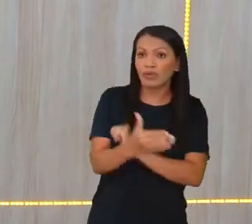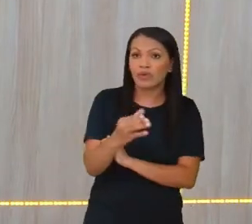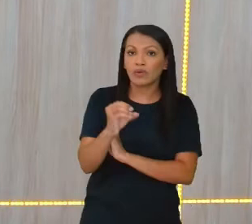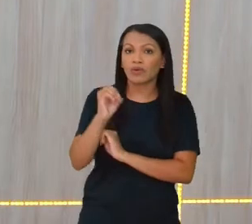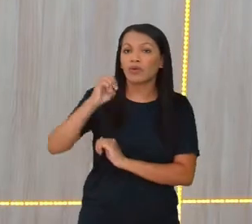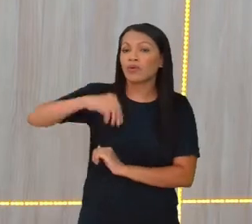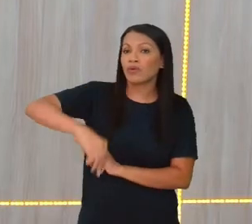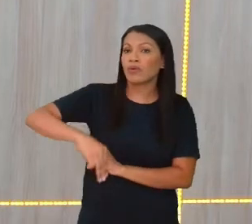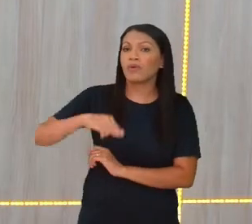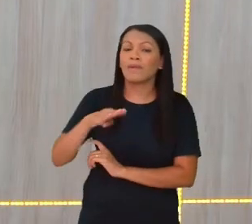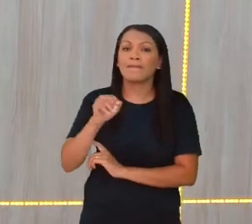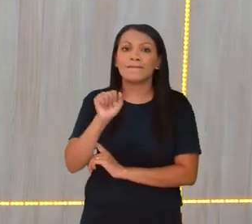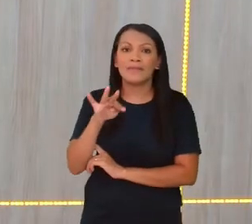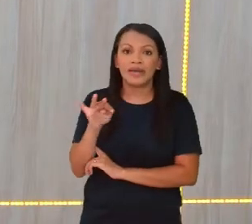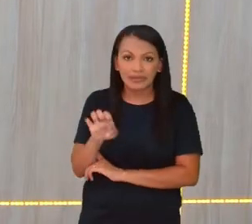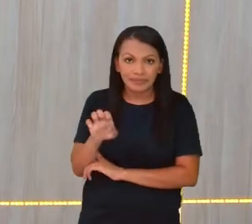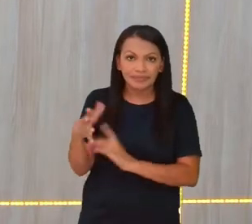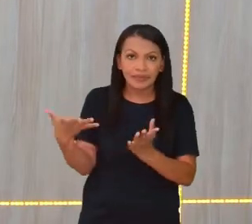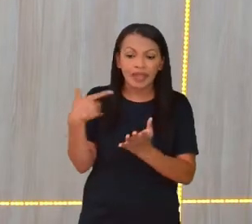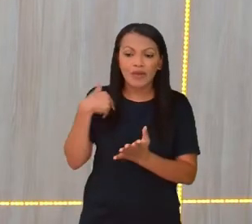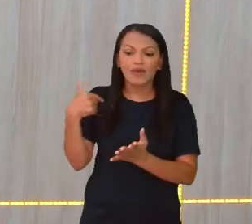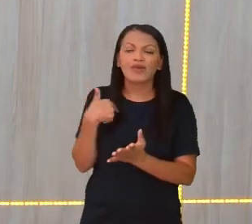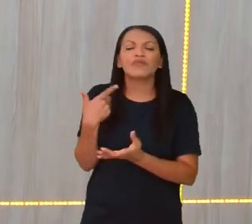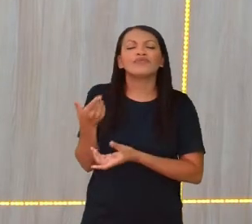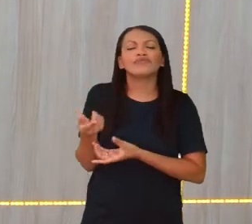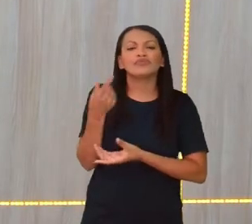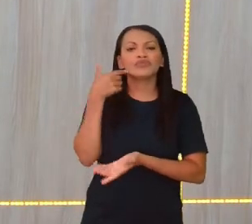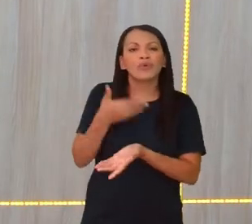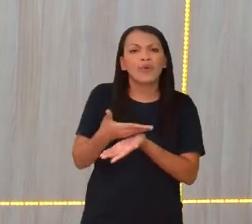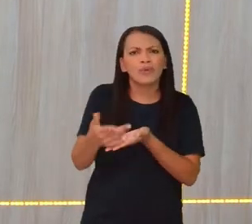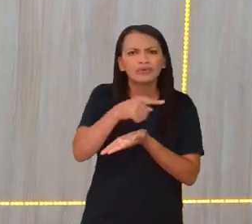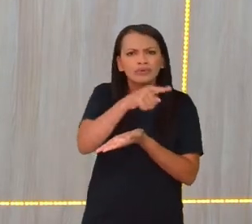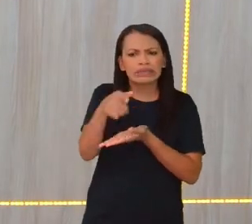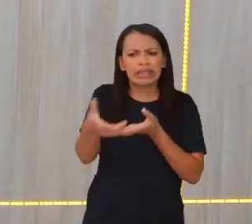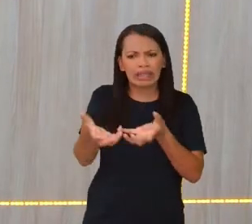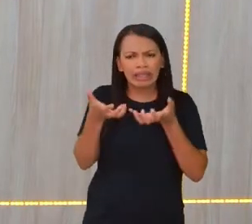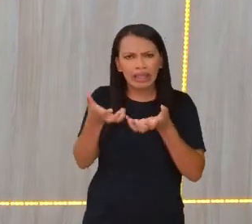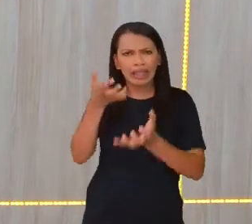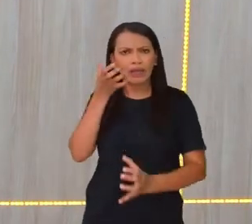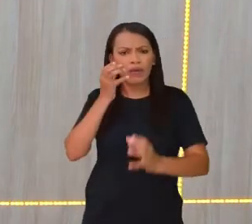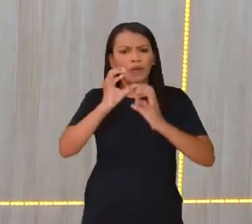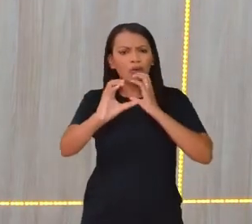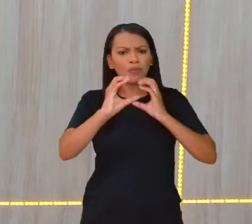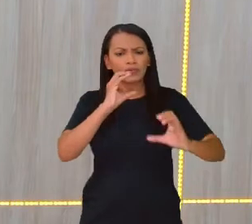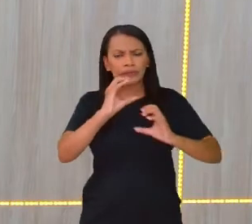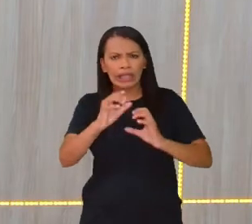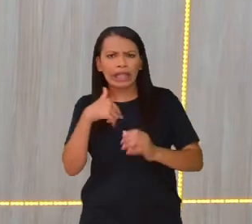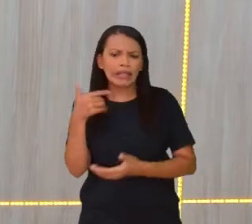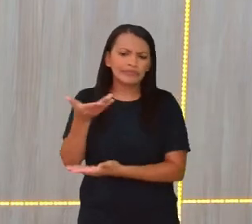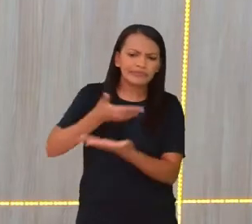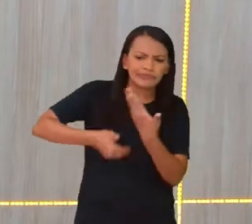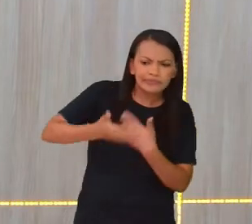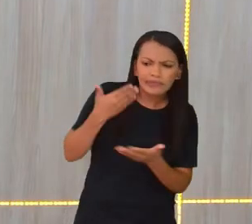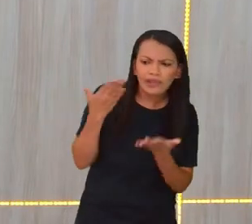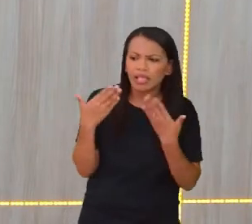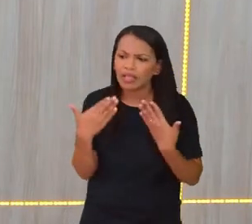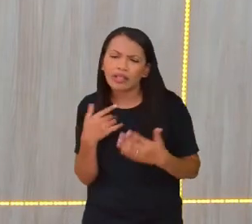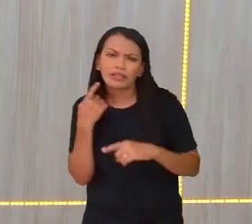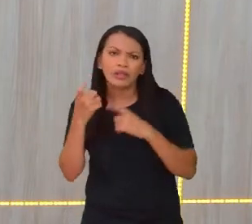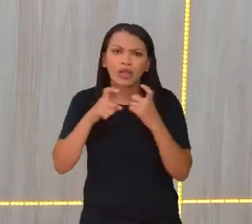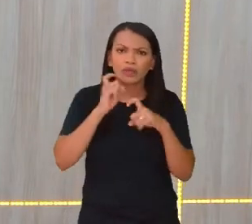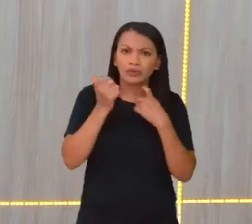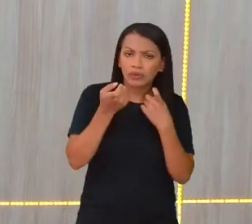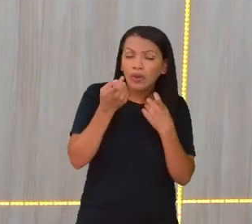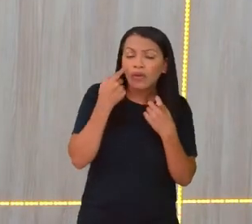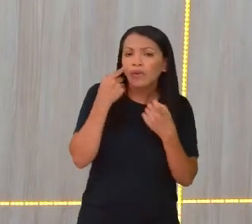de combate. E como eu falei no começo, se você quer se comunicar com a gente, quer interagir, tirar uma dúvida, né?